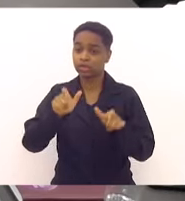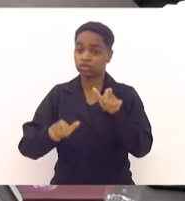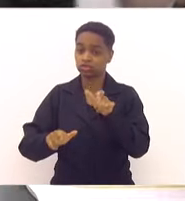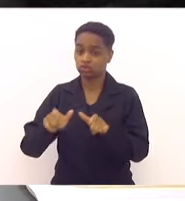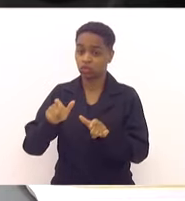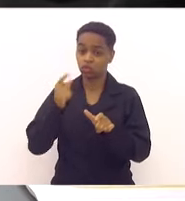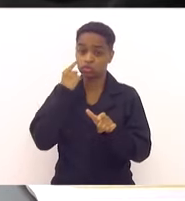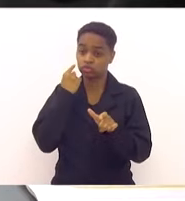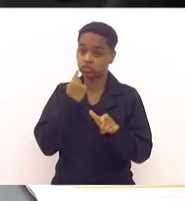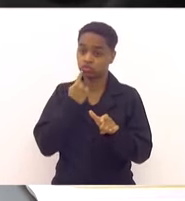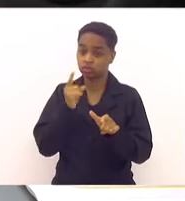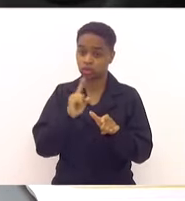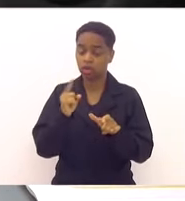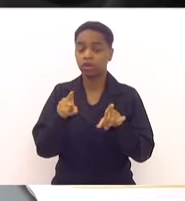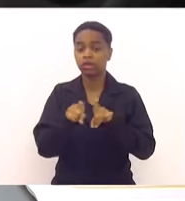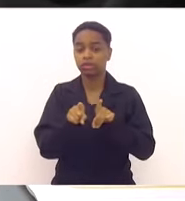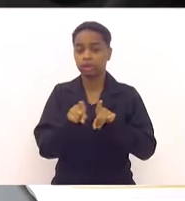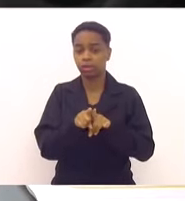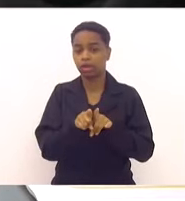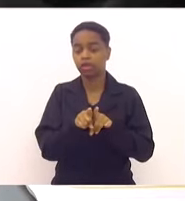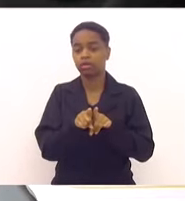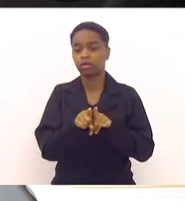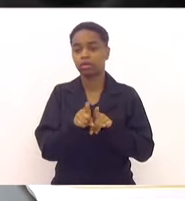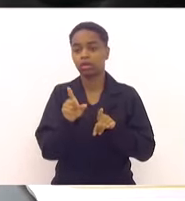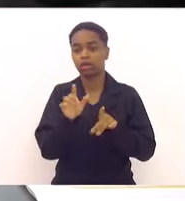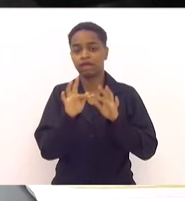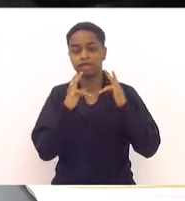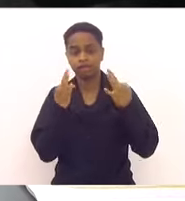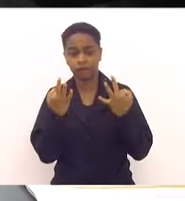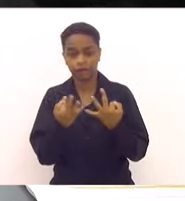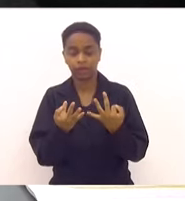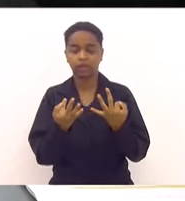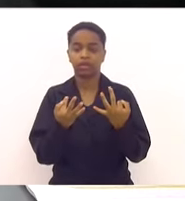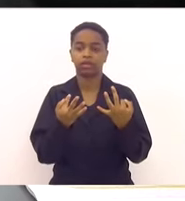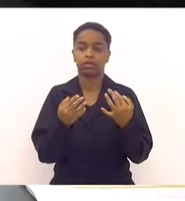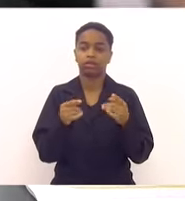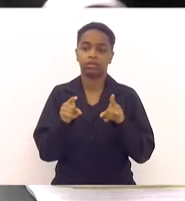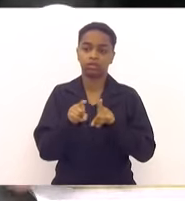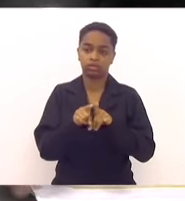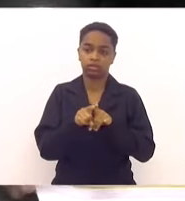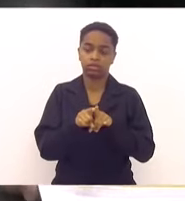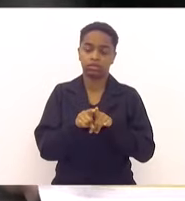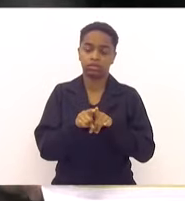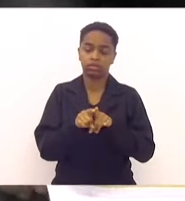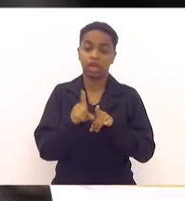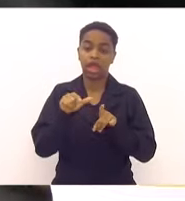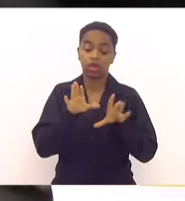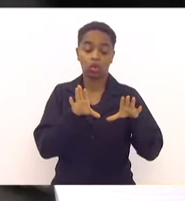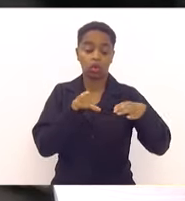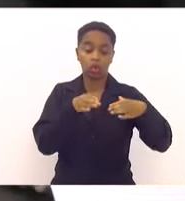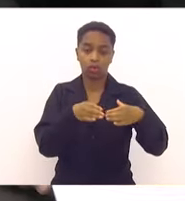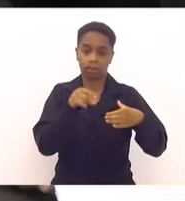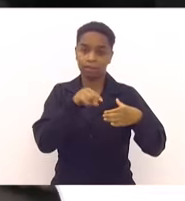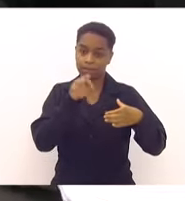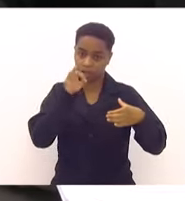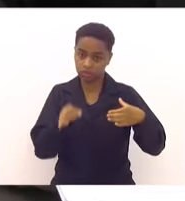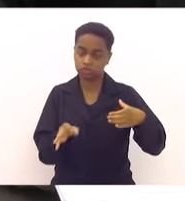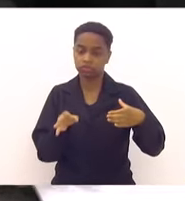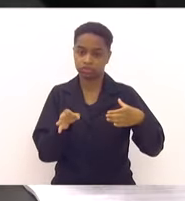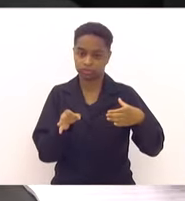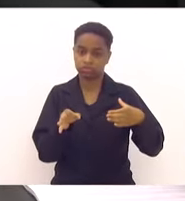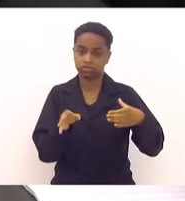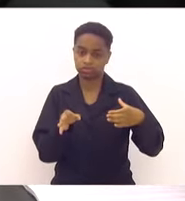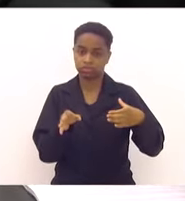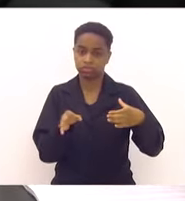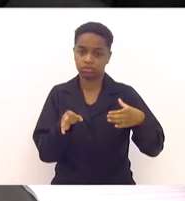a deficiência, mas incluem também seus familiares. Isso, exato. Então é uma comunidade de fato. Não é